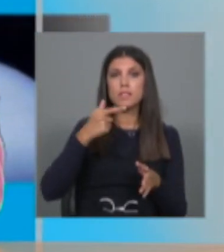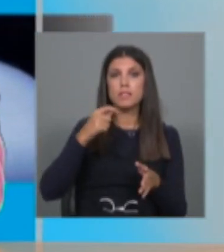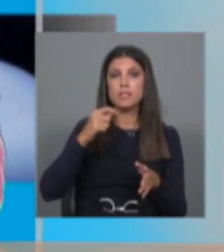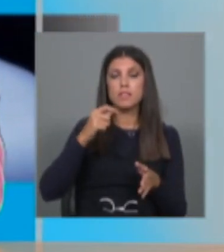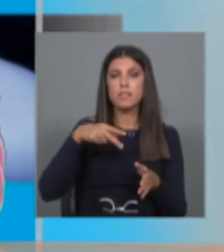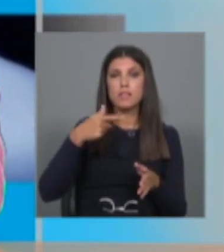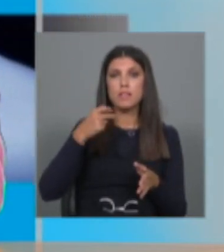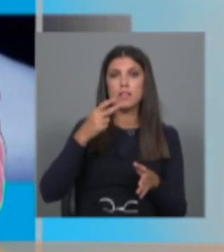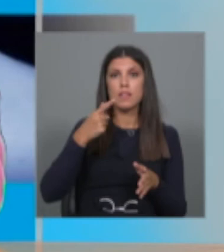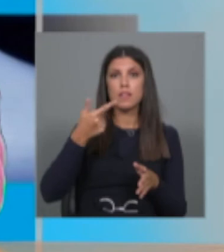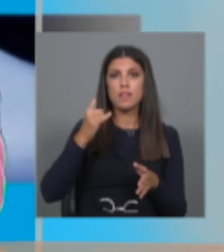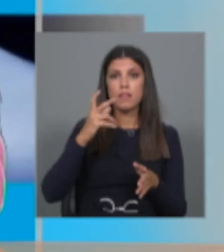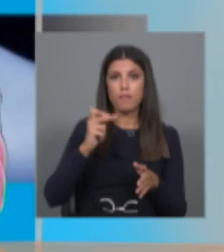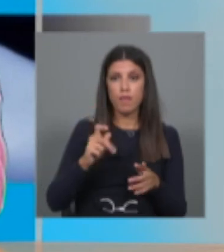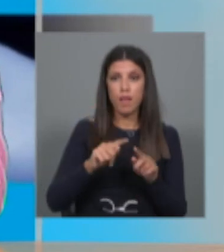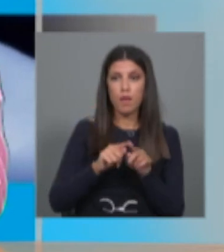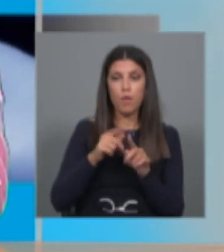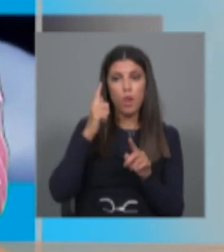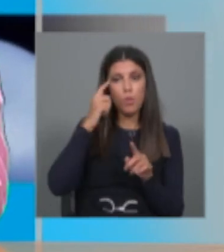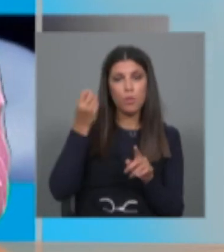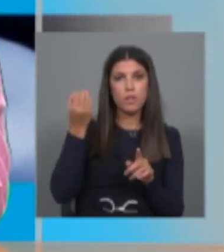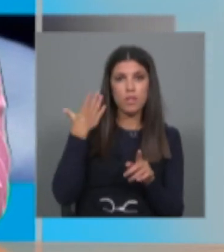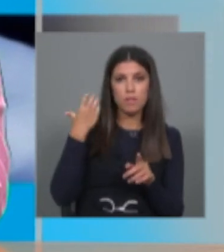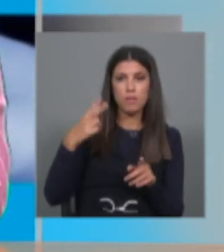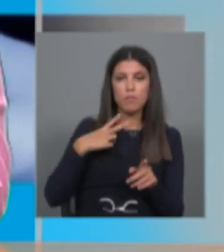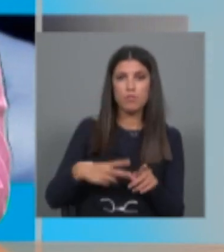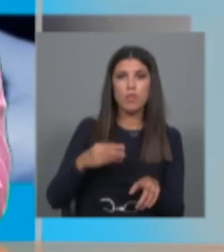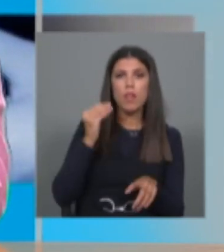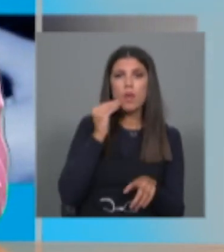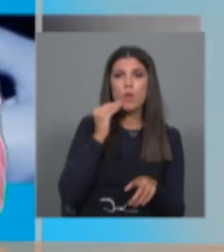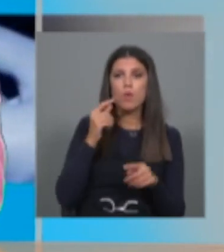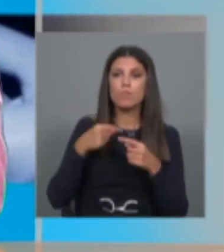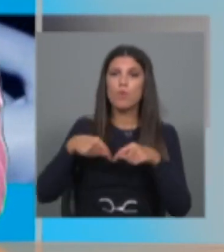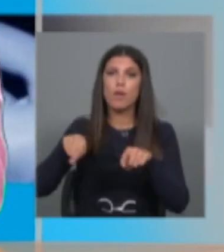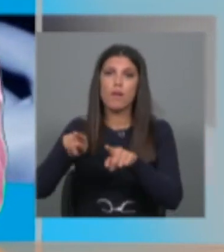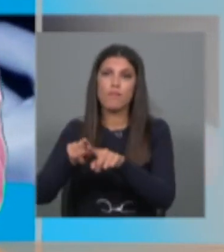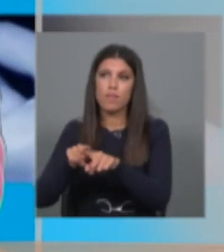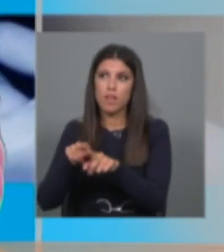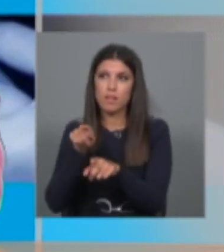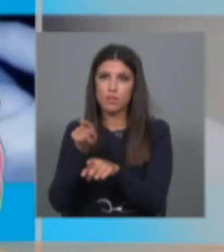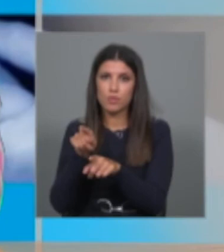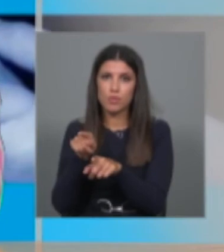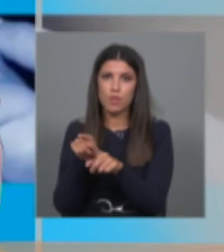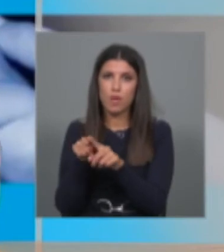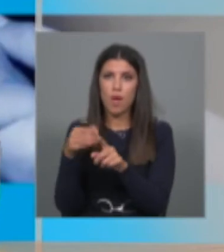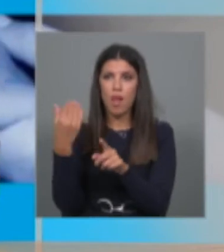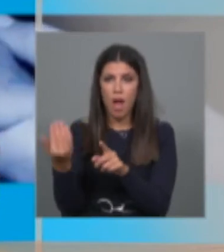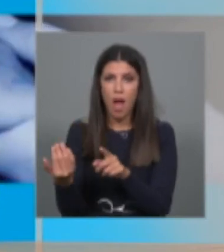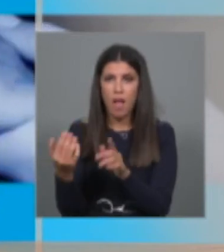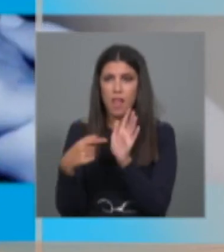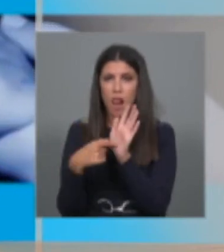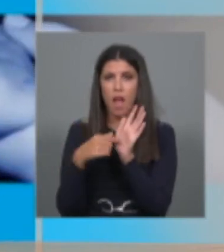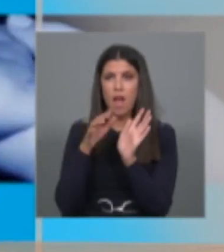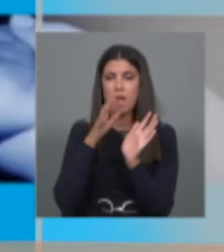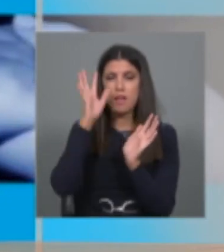O entendimento em Portugal é que o referendo é um instrumento que sim, que existe na nossa Constituição e